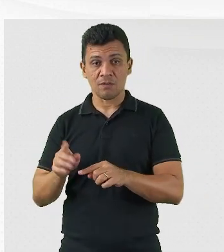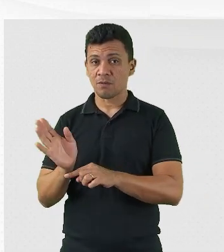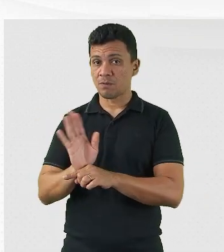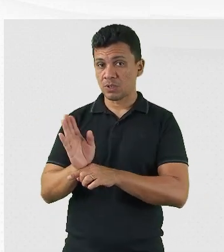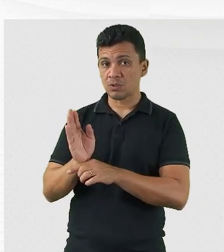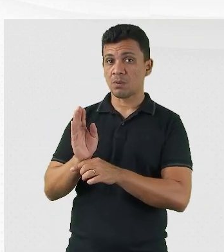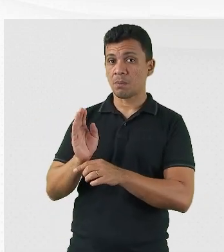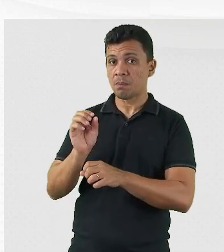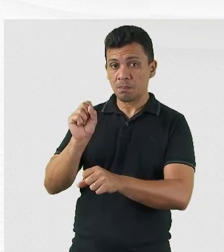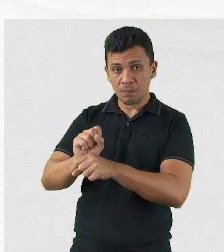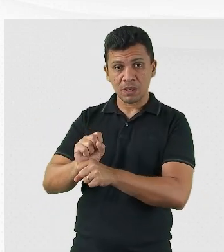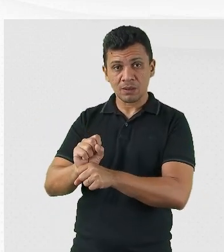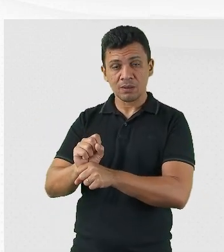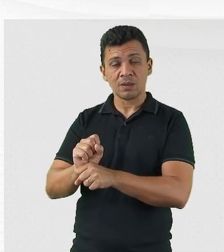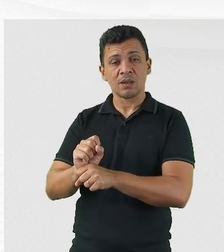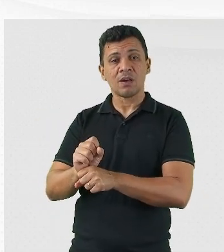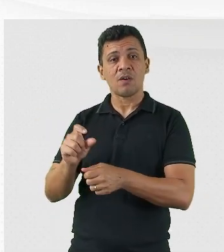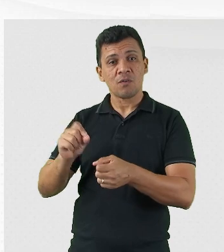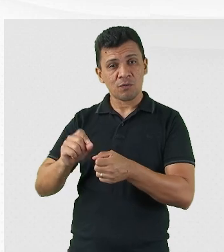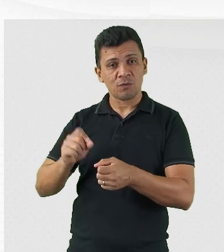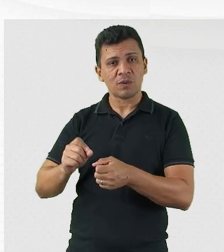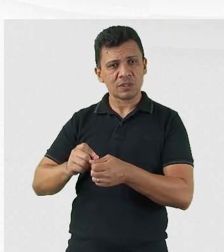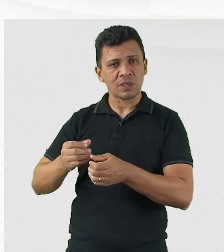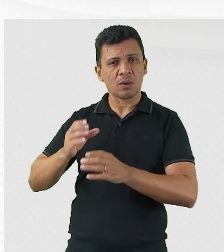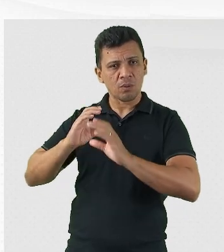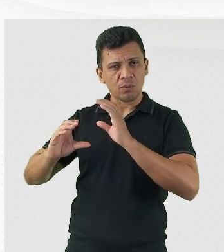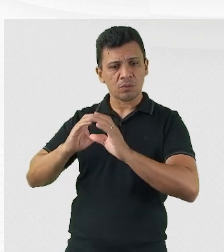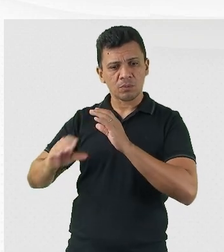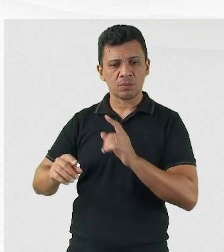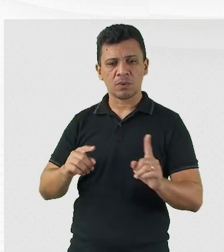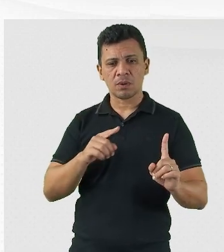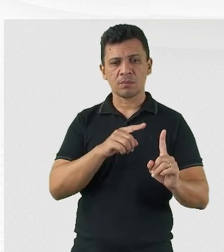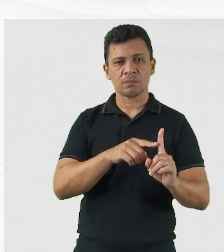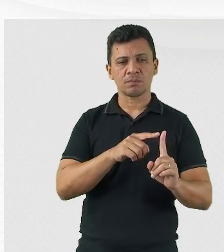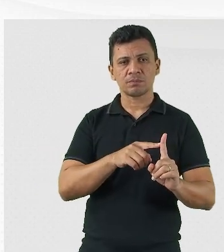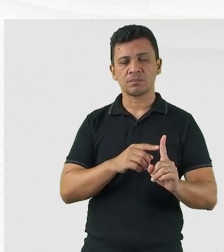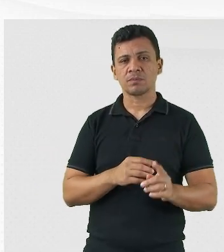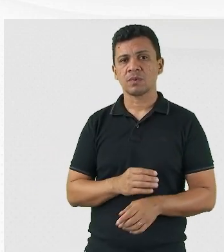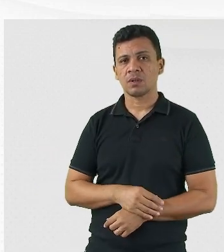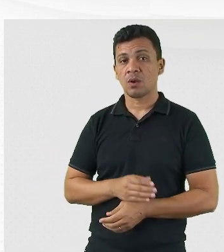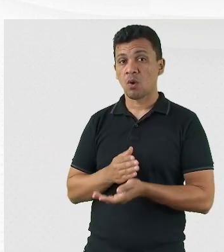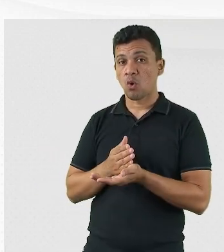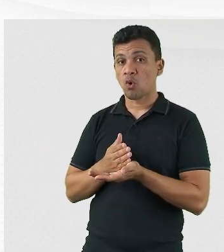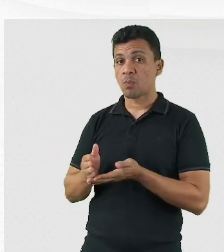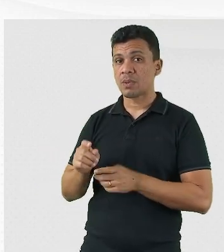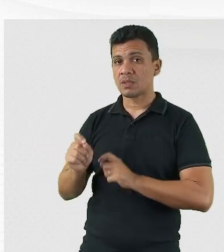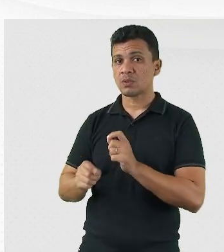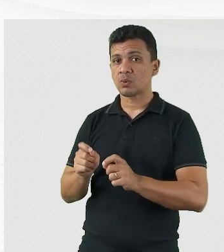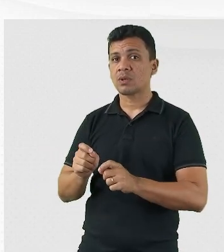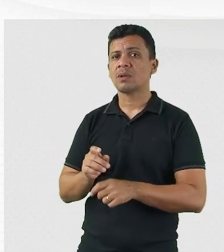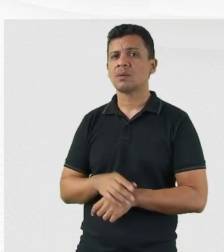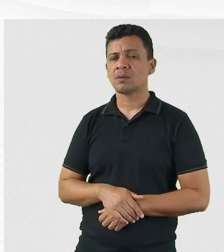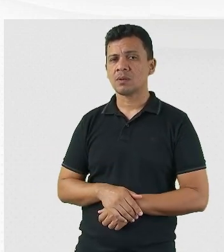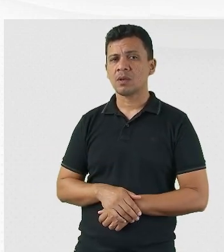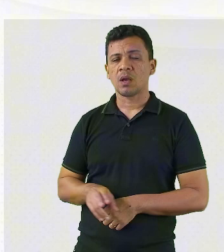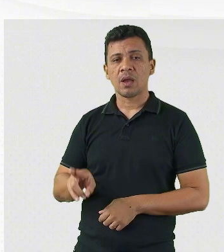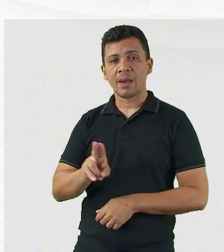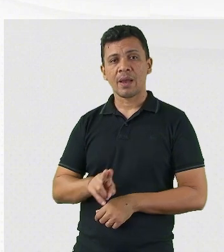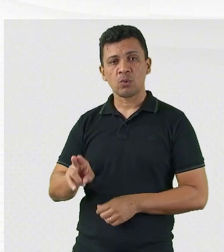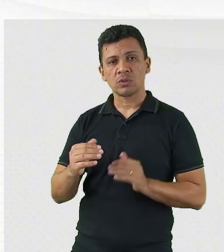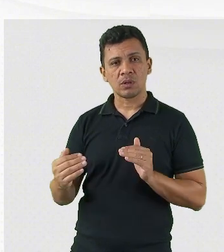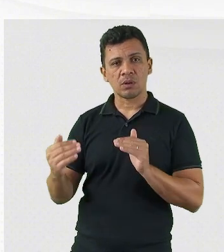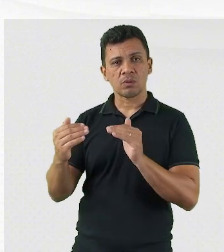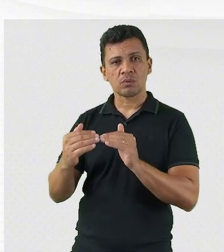você fazer essa simulação. Good afternoon começa com um cumprimento, esse cumprimento é usado de